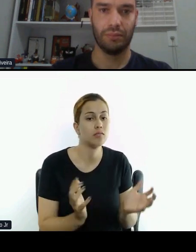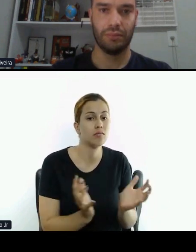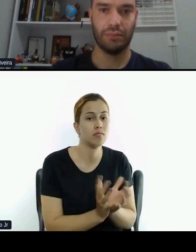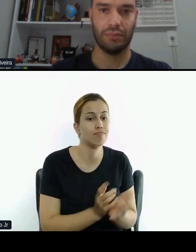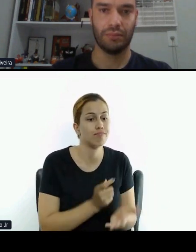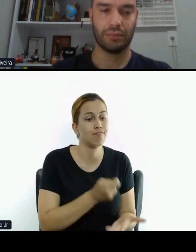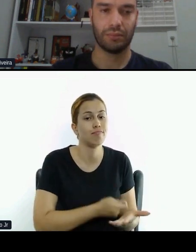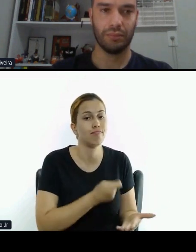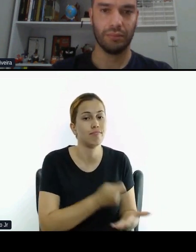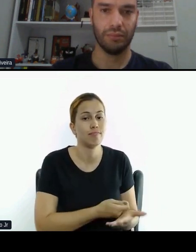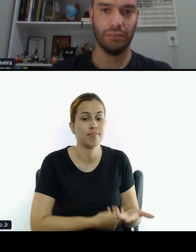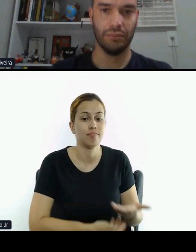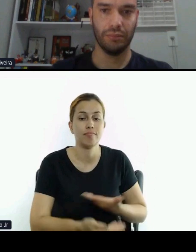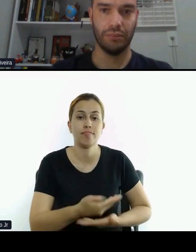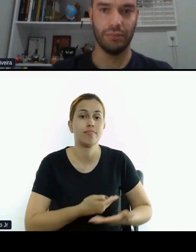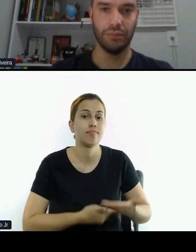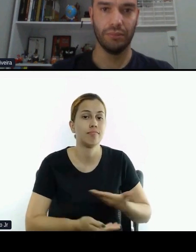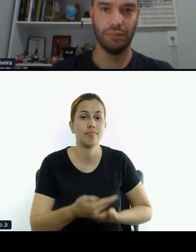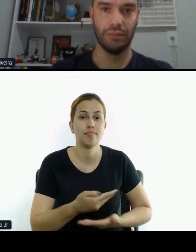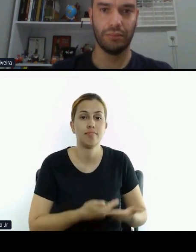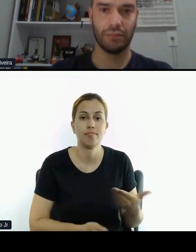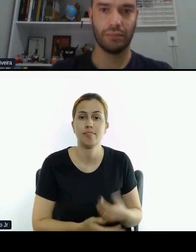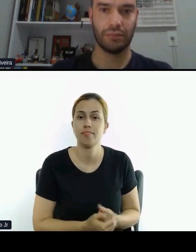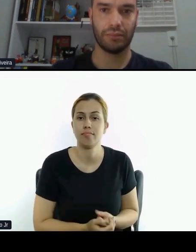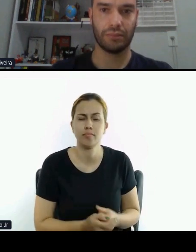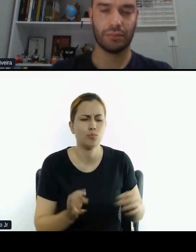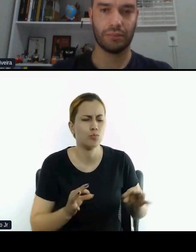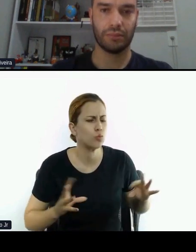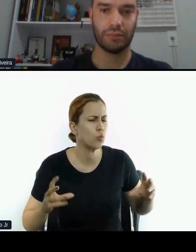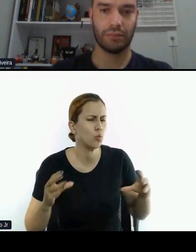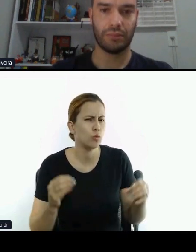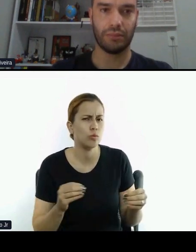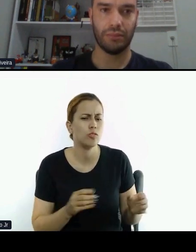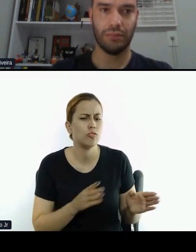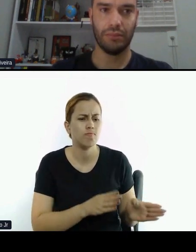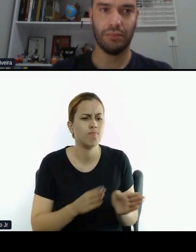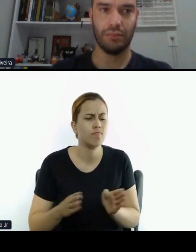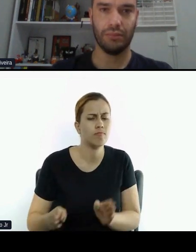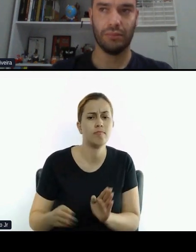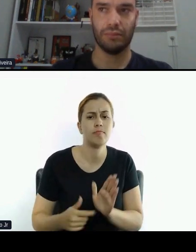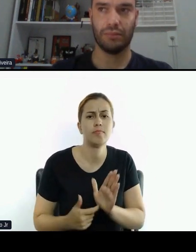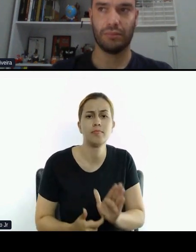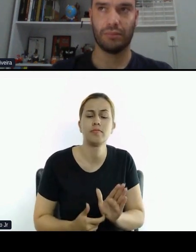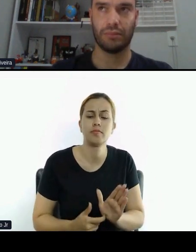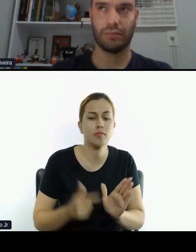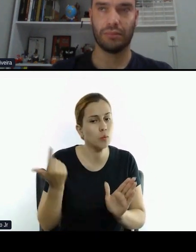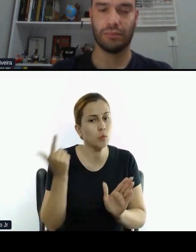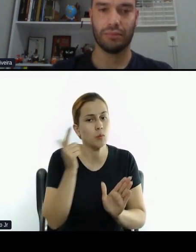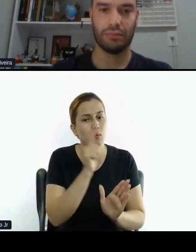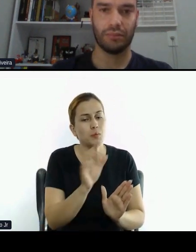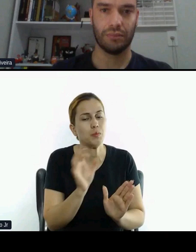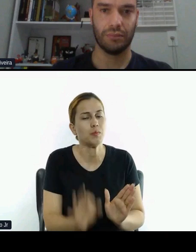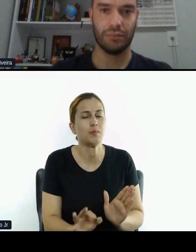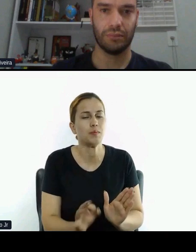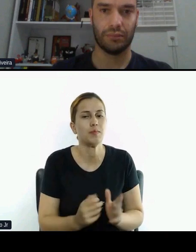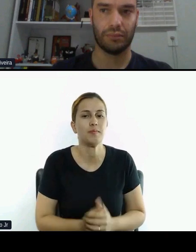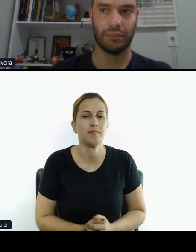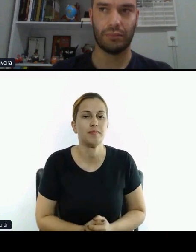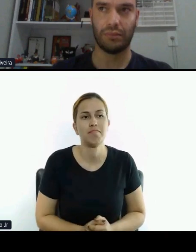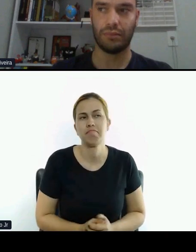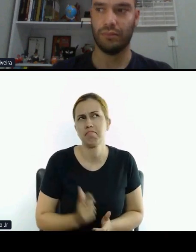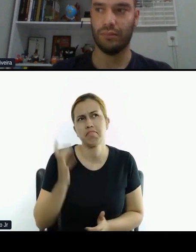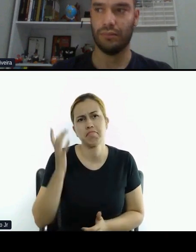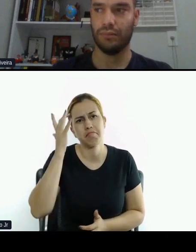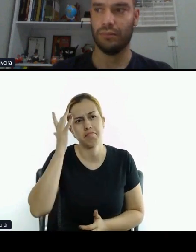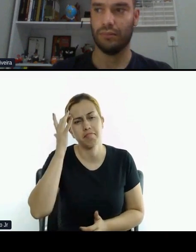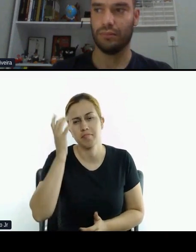a turma corre para que o código, todo o material lá, o negócio funcione. Então, eu vejo